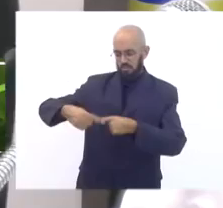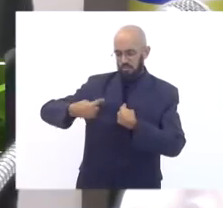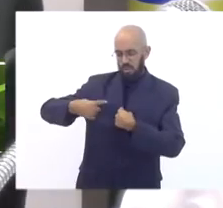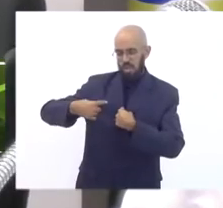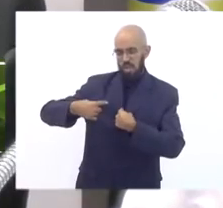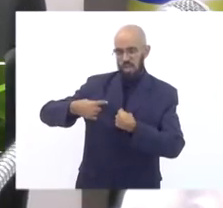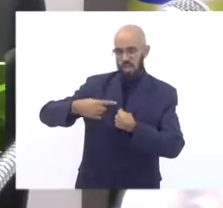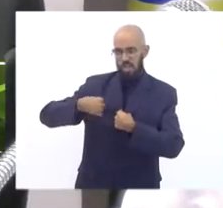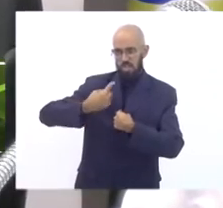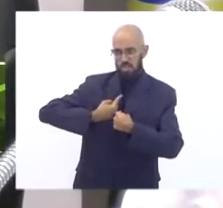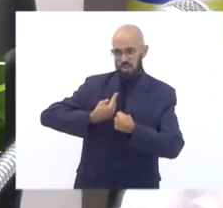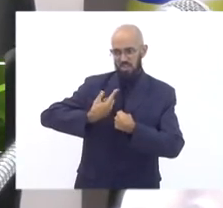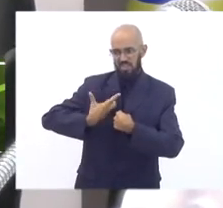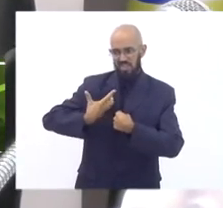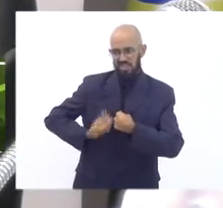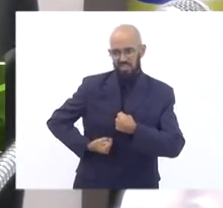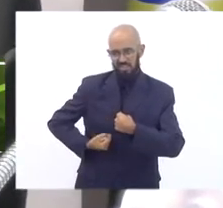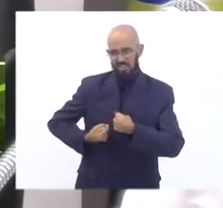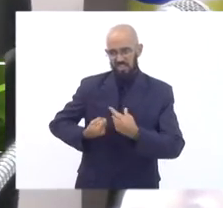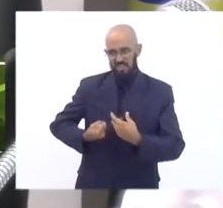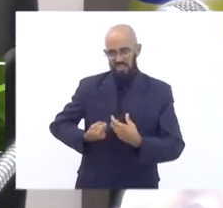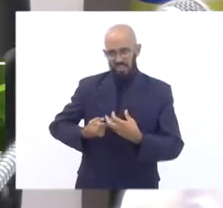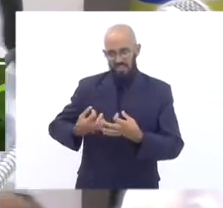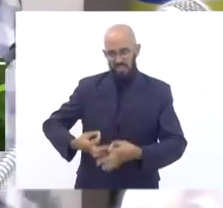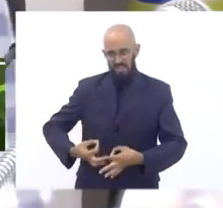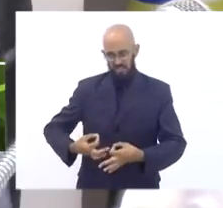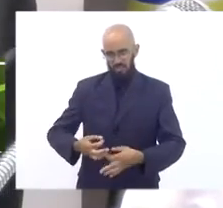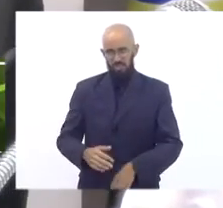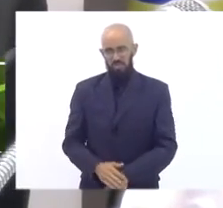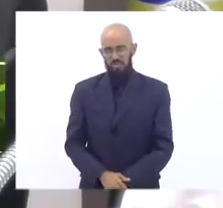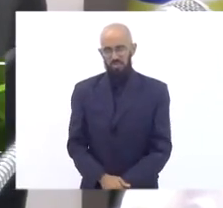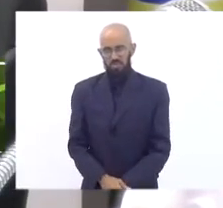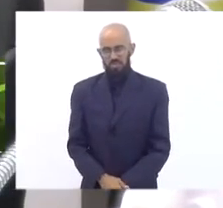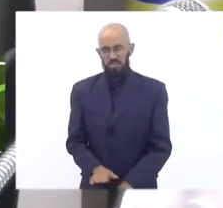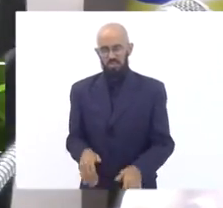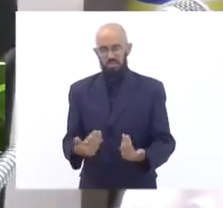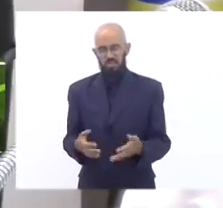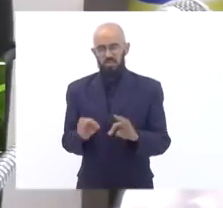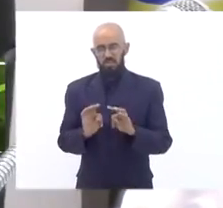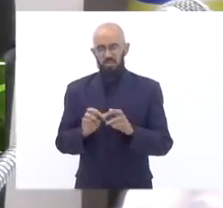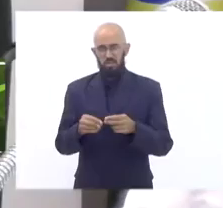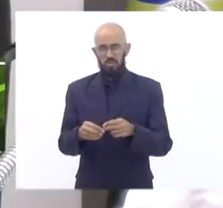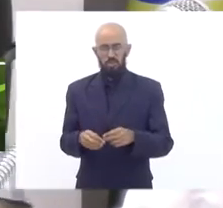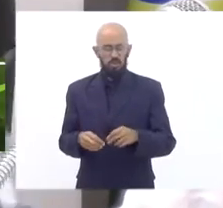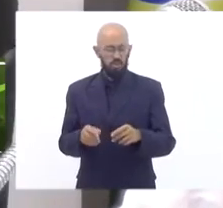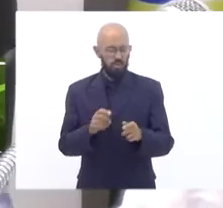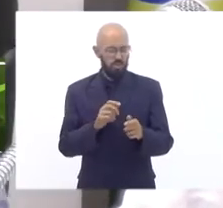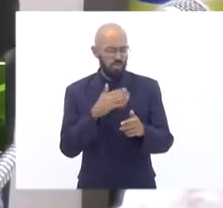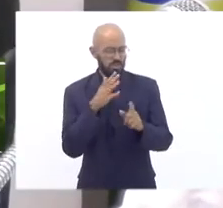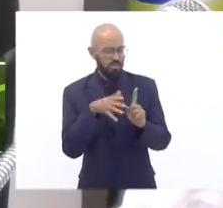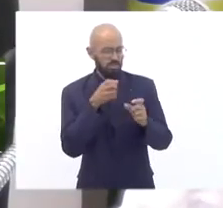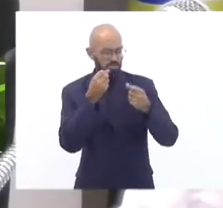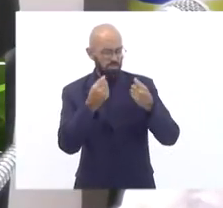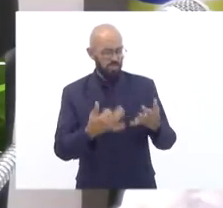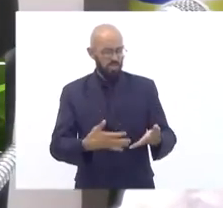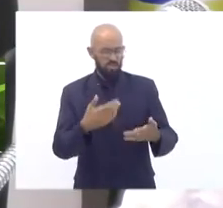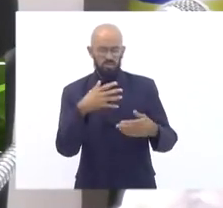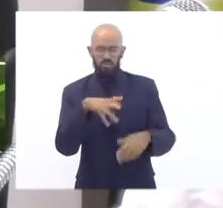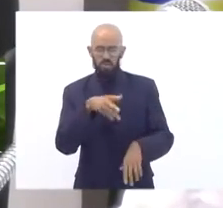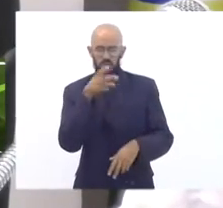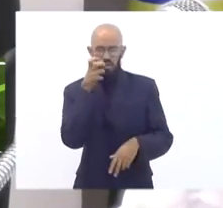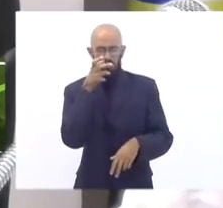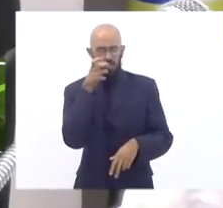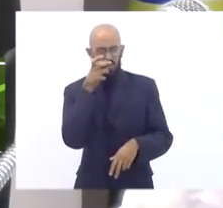que realmente está certo, daqui todas as intervenções que eu ouvi até agora dos meus pares,